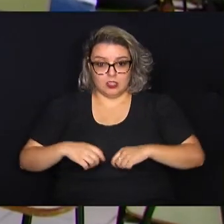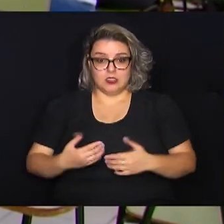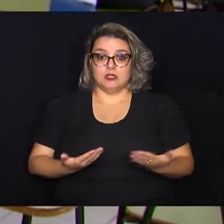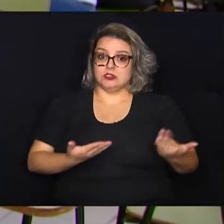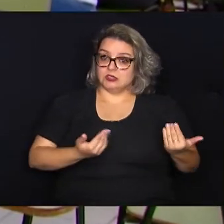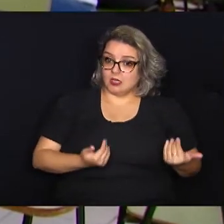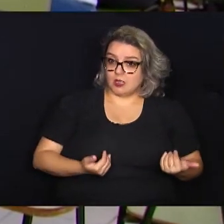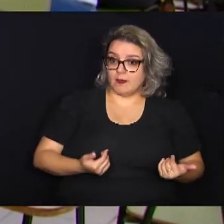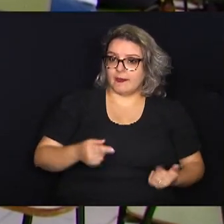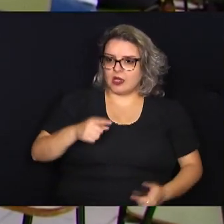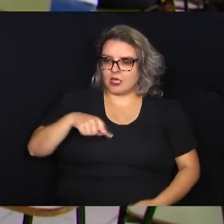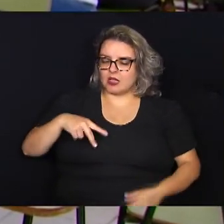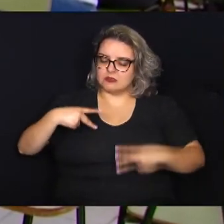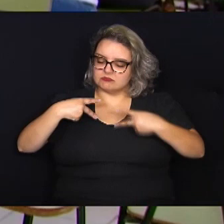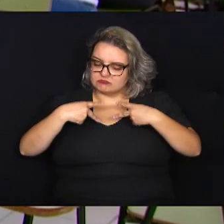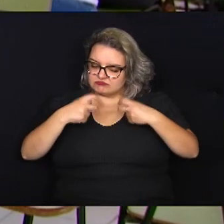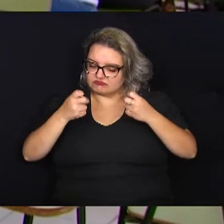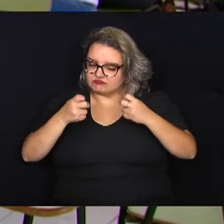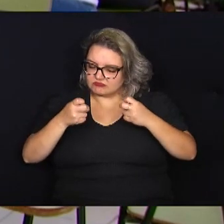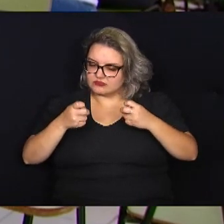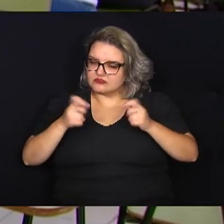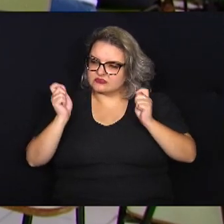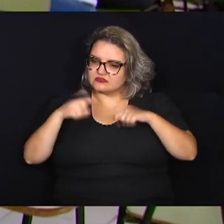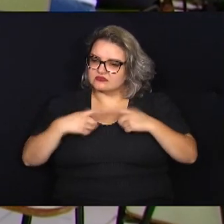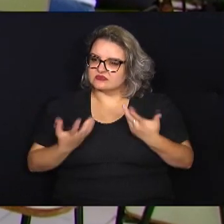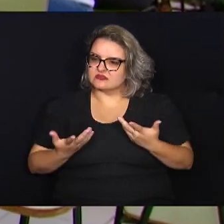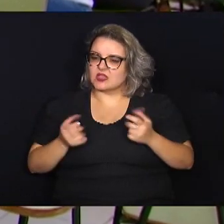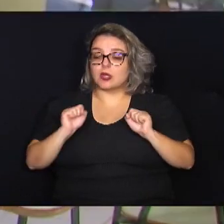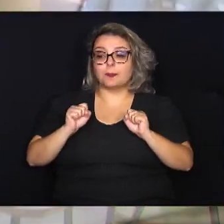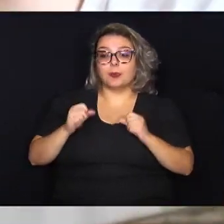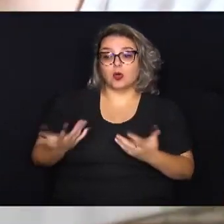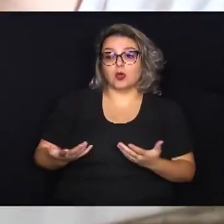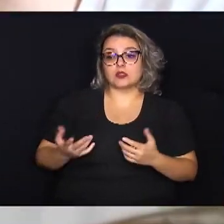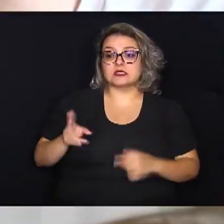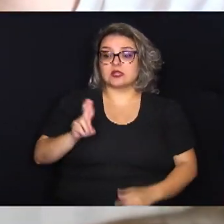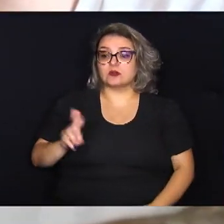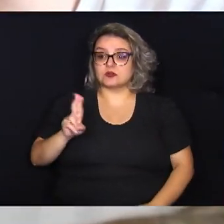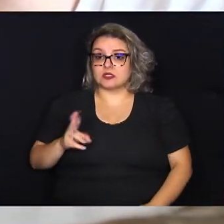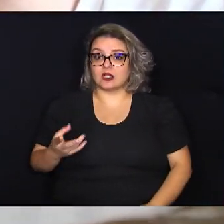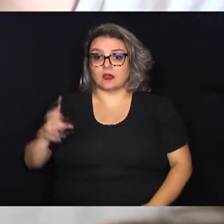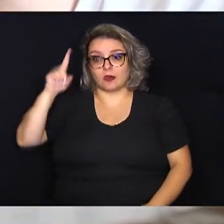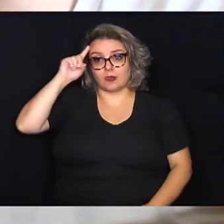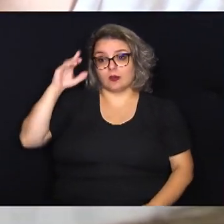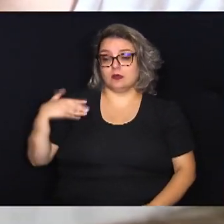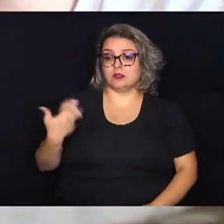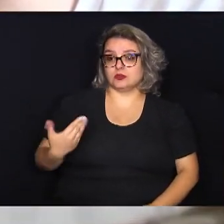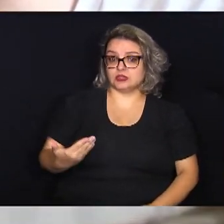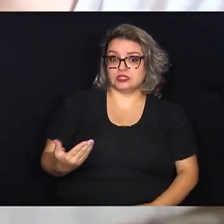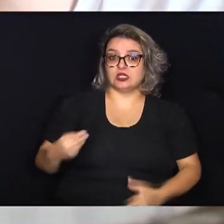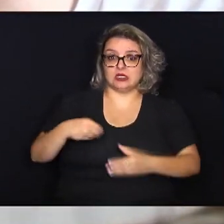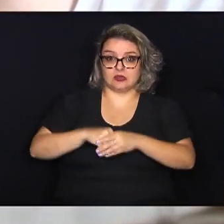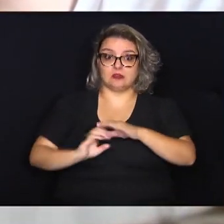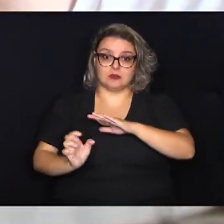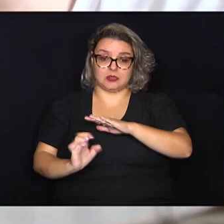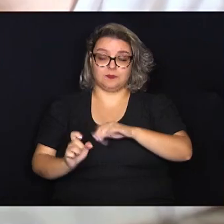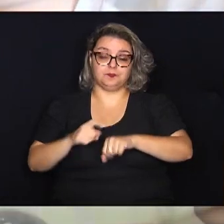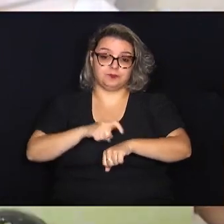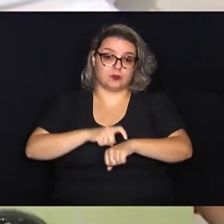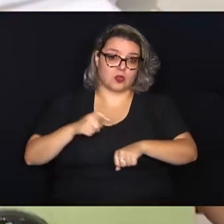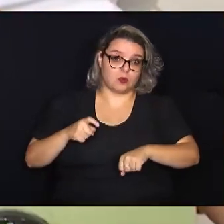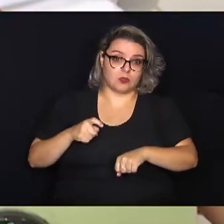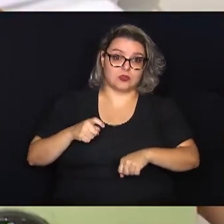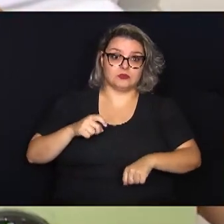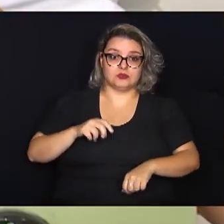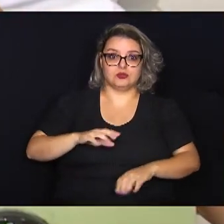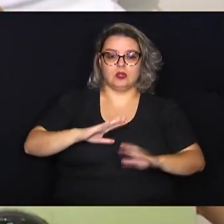para que ele enxergue esse potencial, para que ele possa usá-lo no dia a dia na empresa. É um período de contraturno